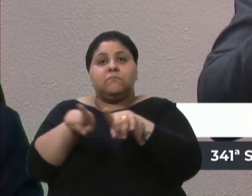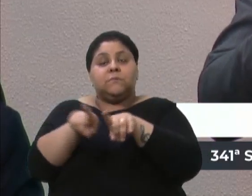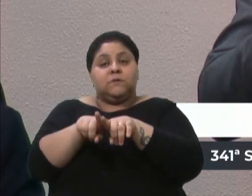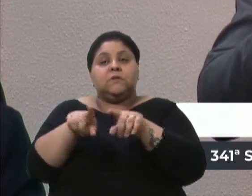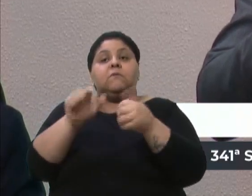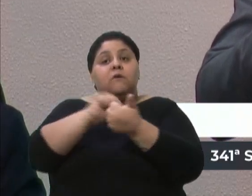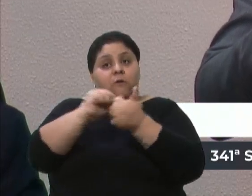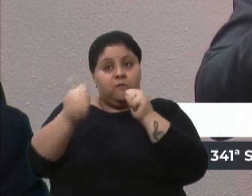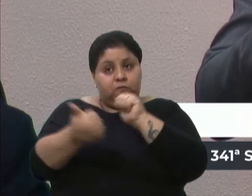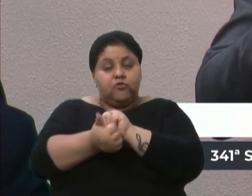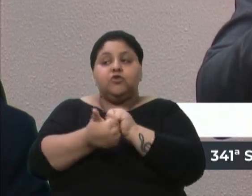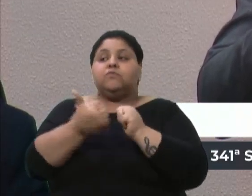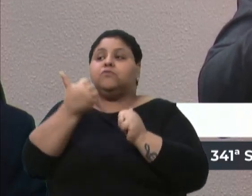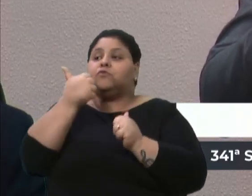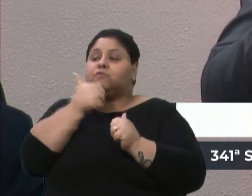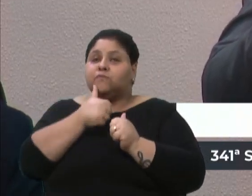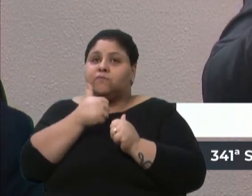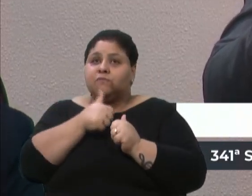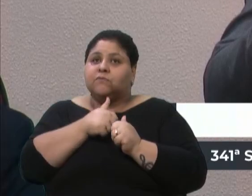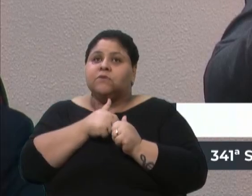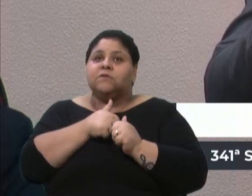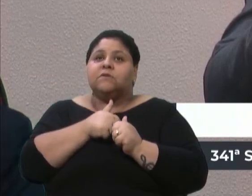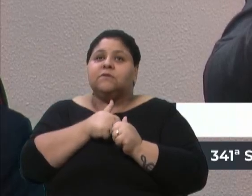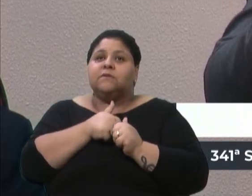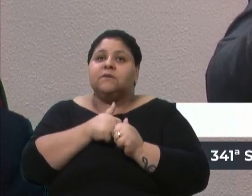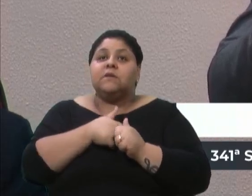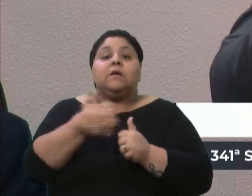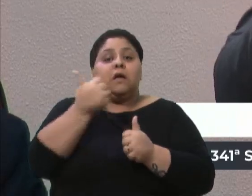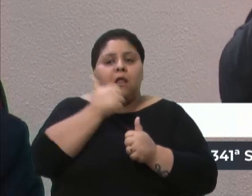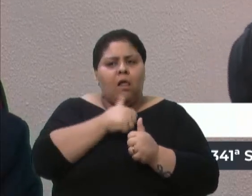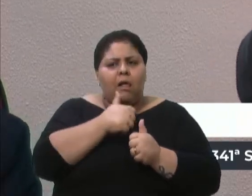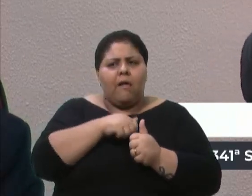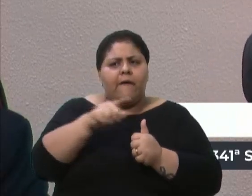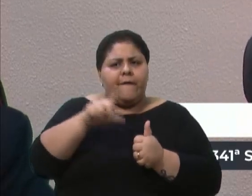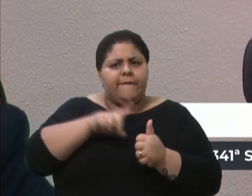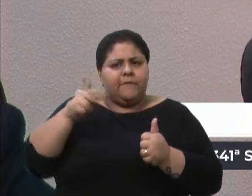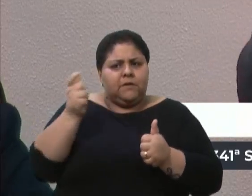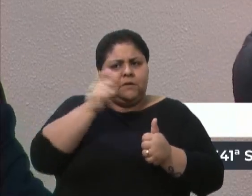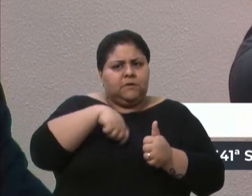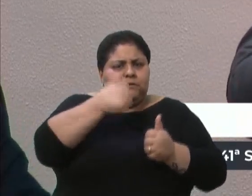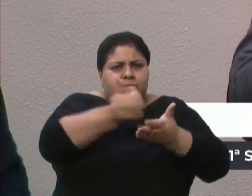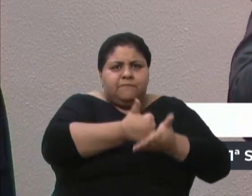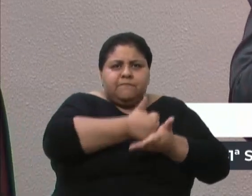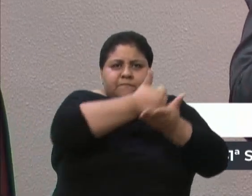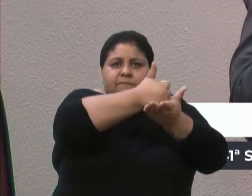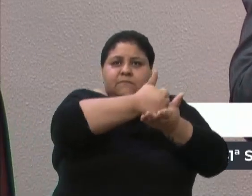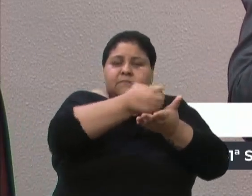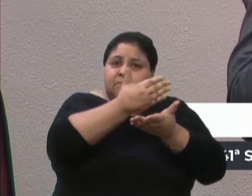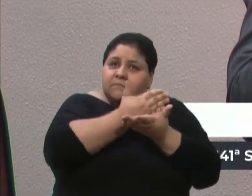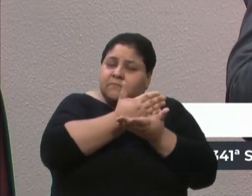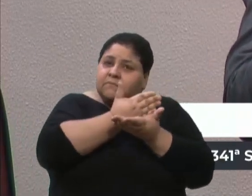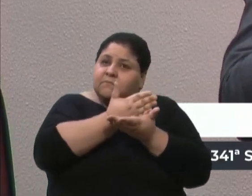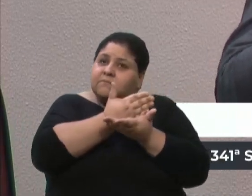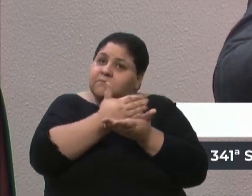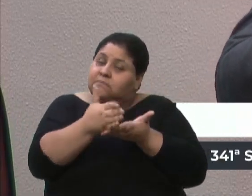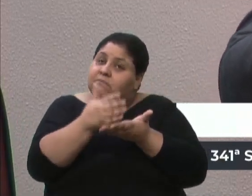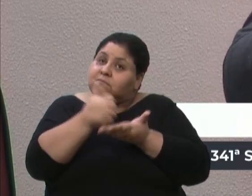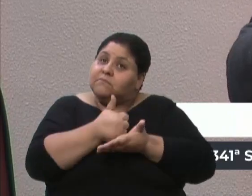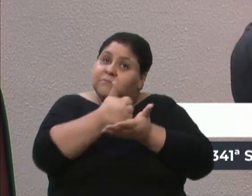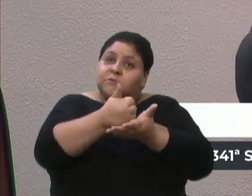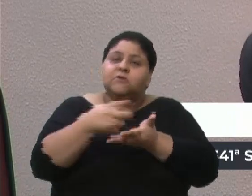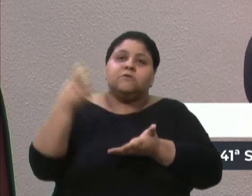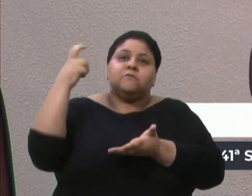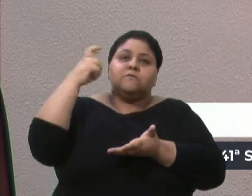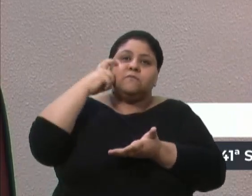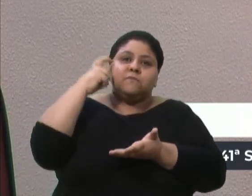feminino. E as mulheres têm necessidade de apoio, e começa pelo apoio cultural, o